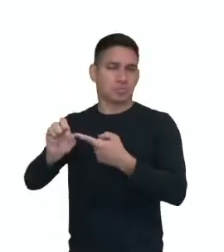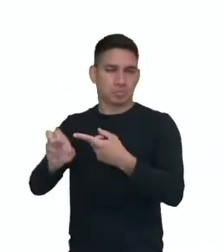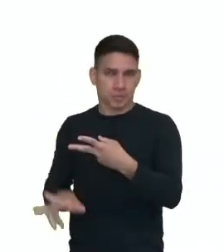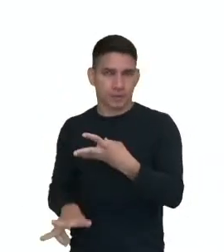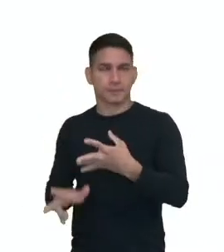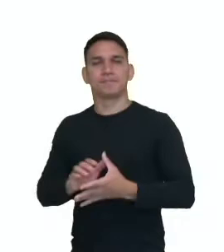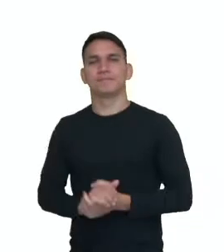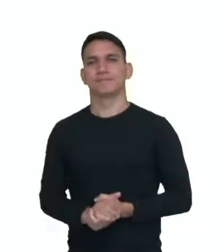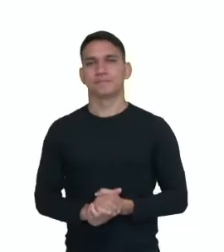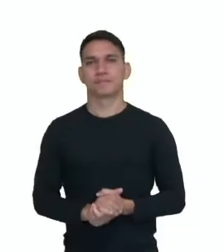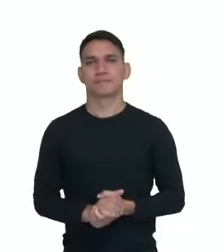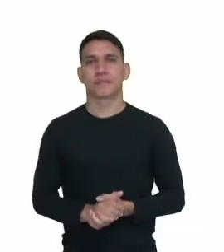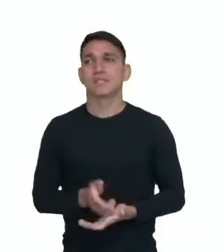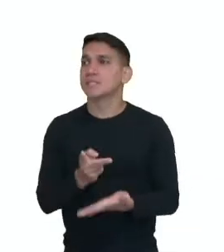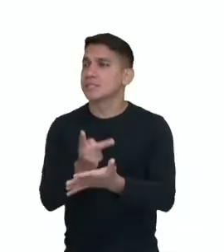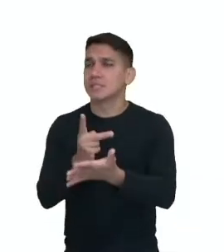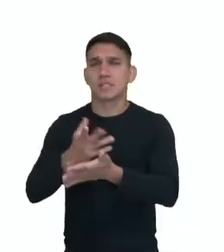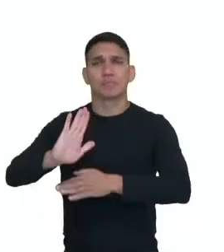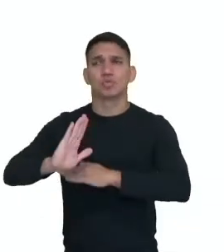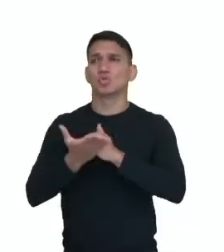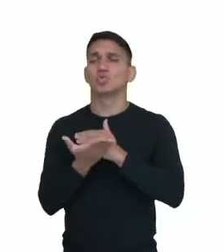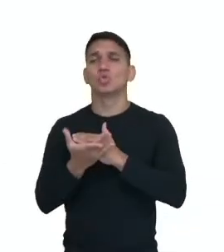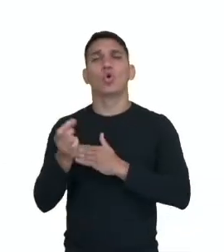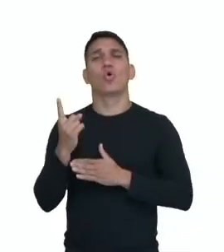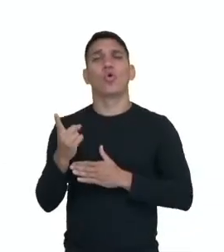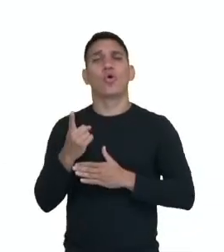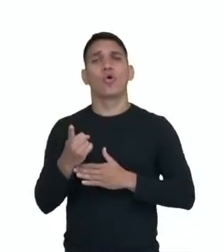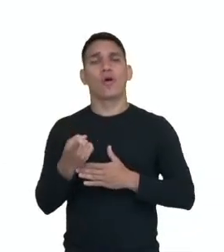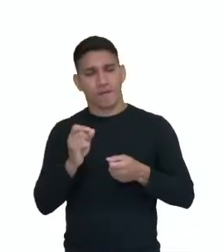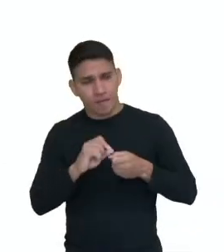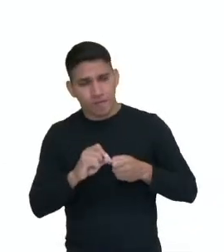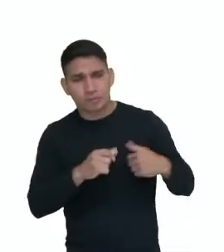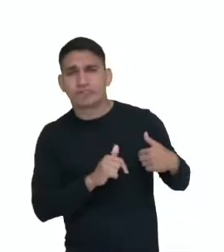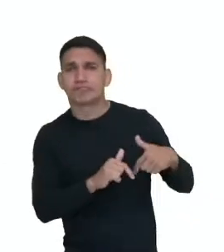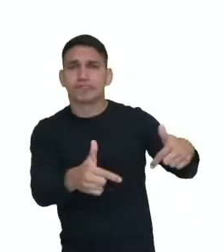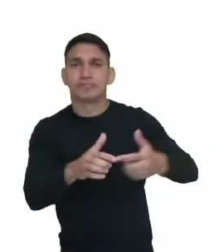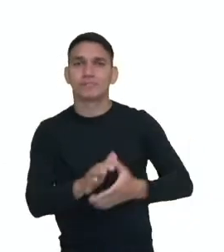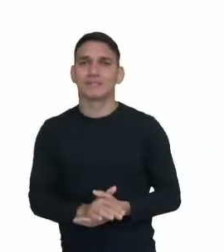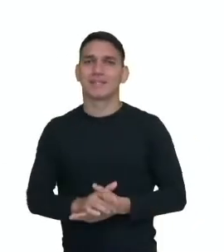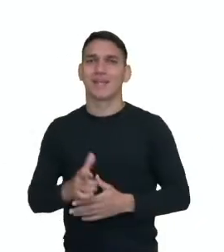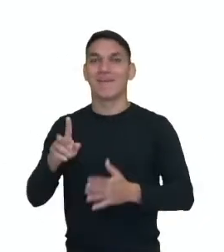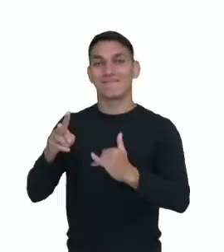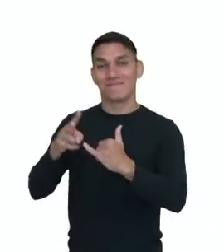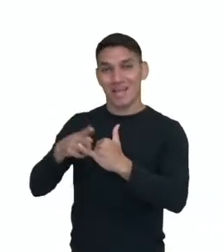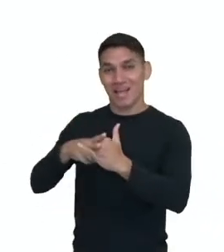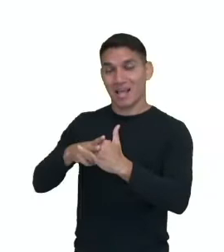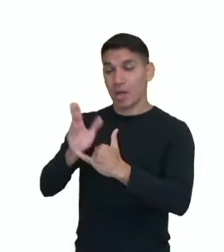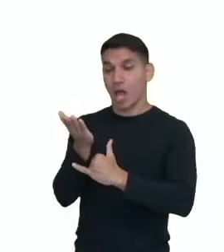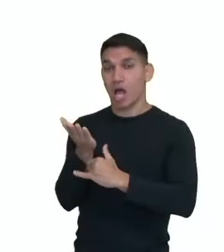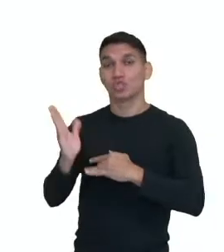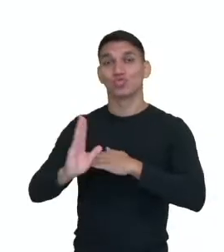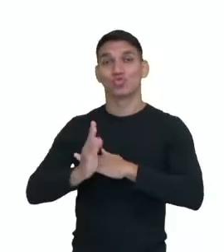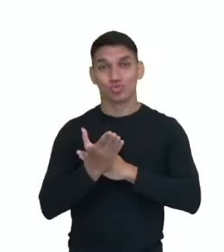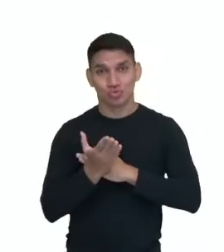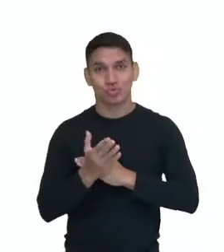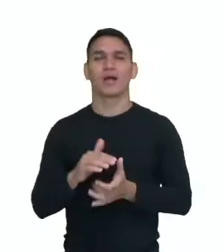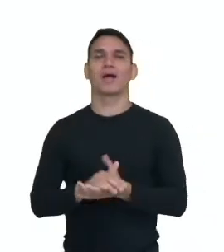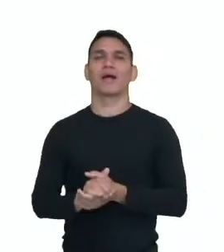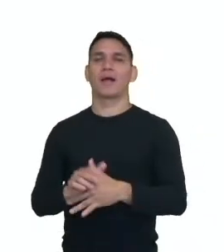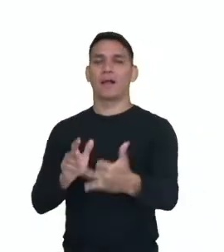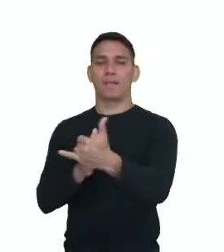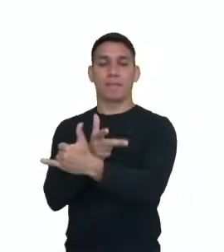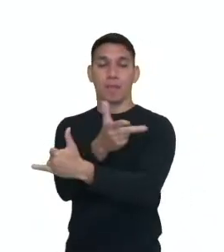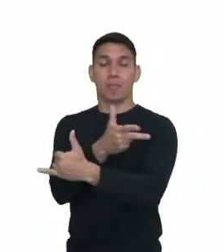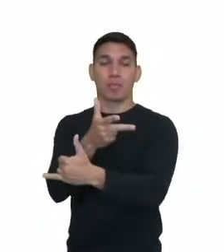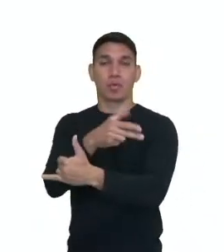exemplo, sempre nos ajudaram nas tarefas. Temos o verbo ajudaram, temos a situação da próclise, o nos, e